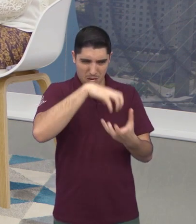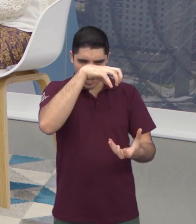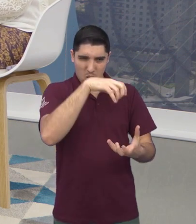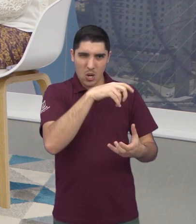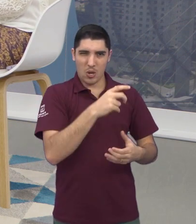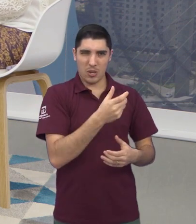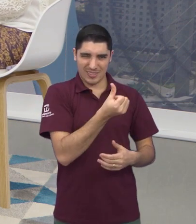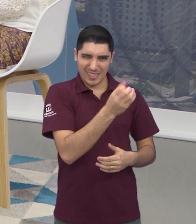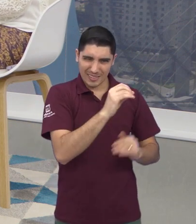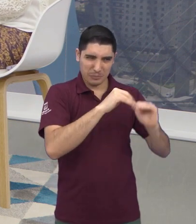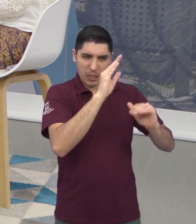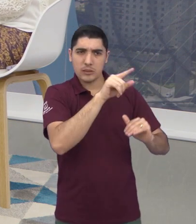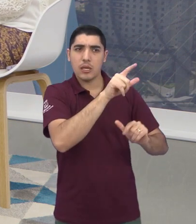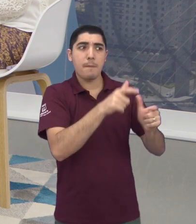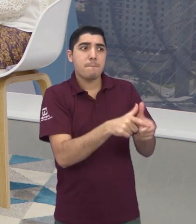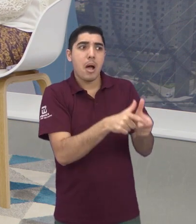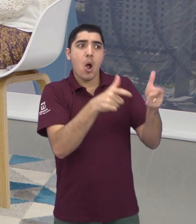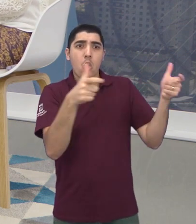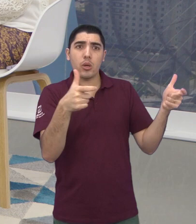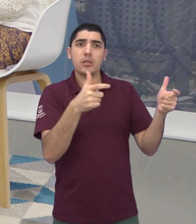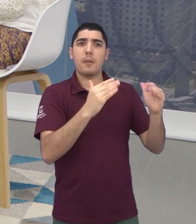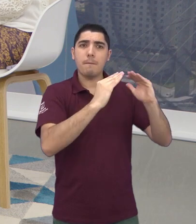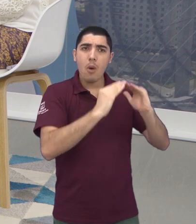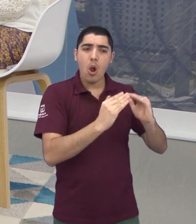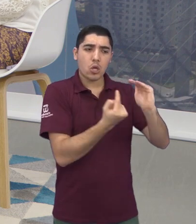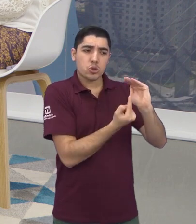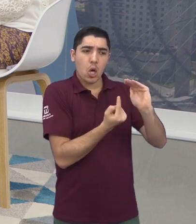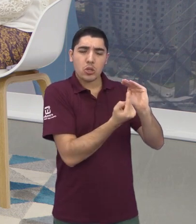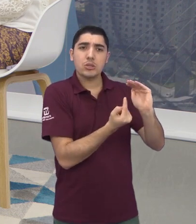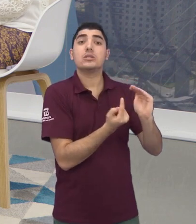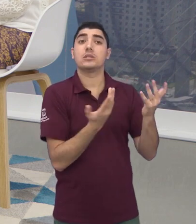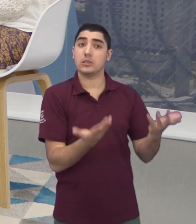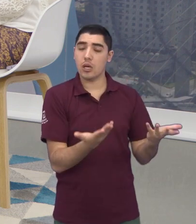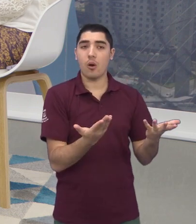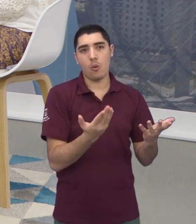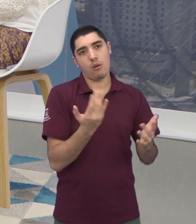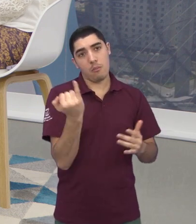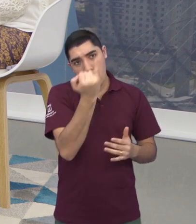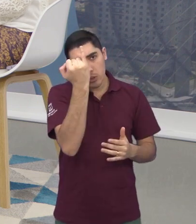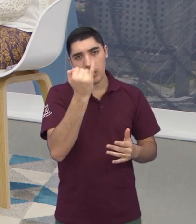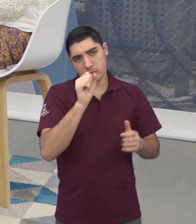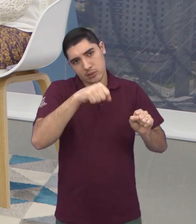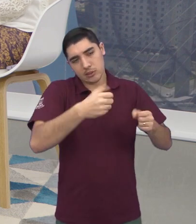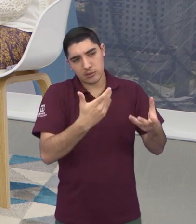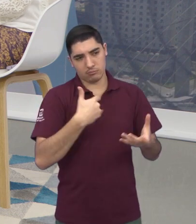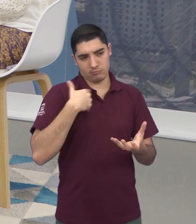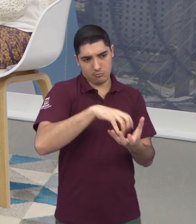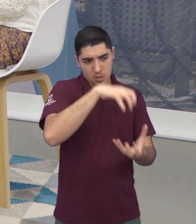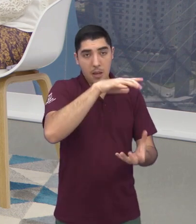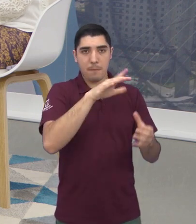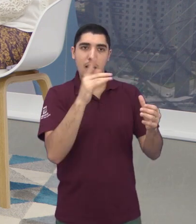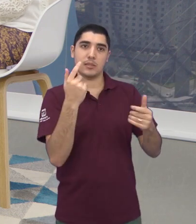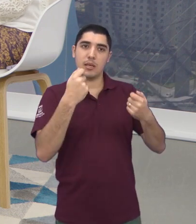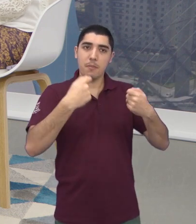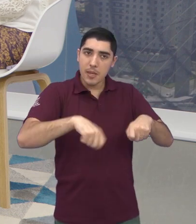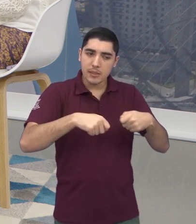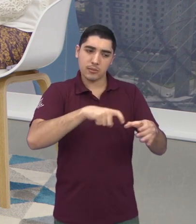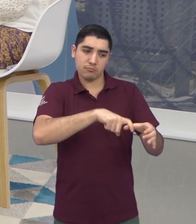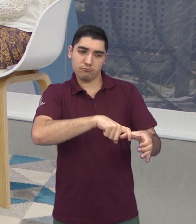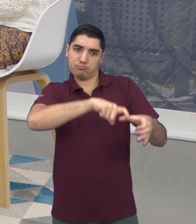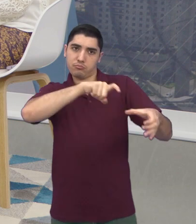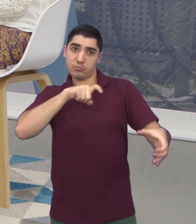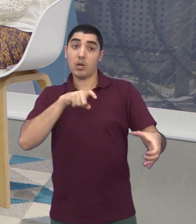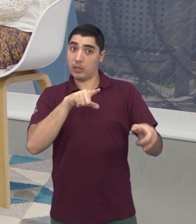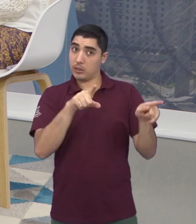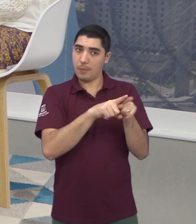Então, interessante a gente pensar nisso também, nos idosos envelhecer, mas também envelhecer com autonomia, né? Eu acho que esse é o